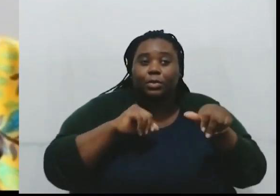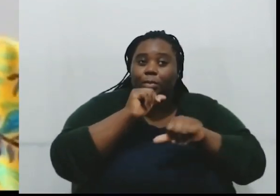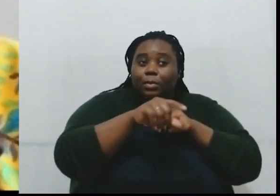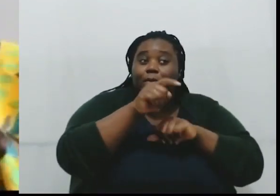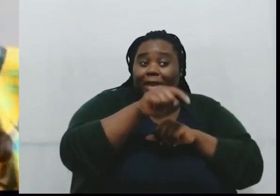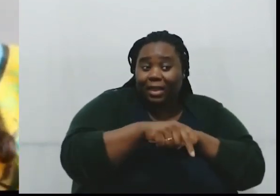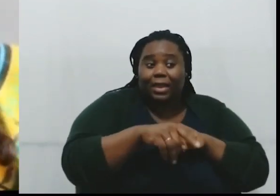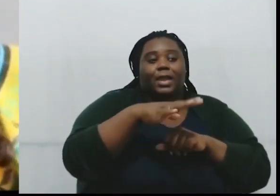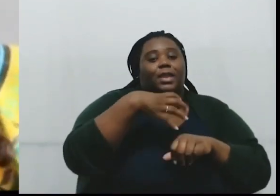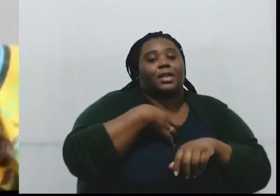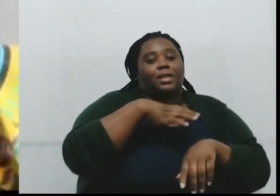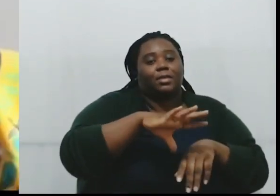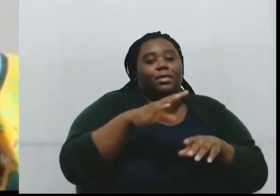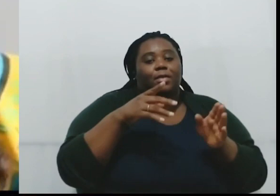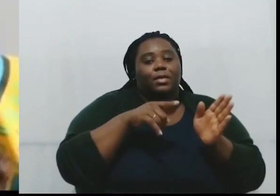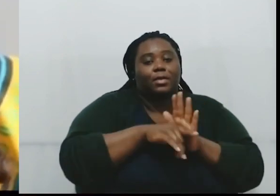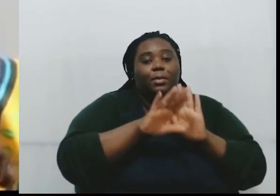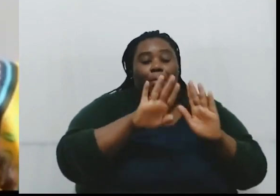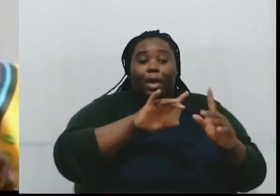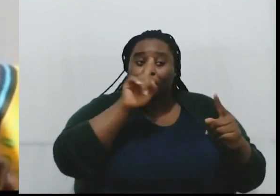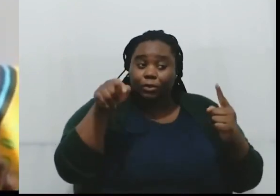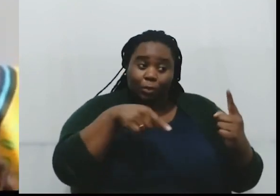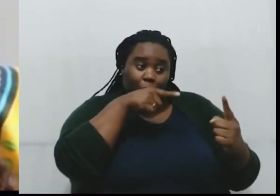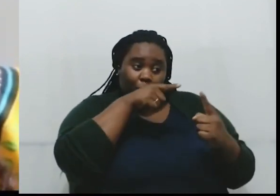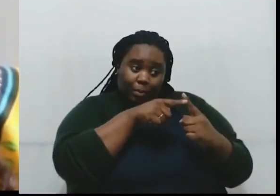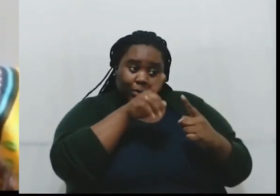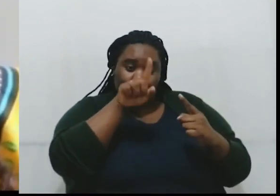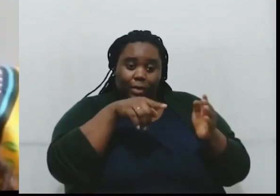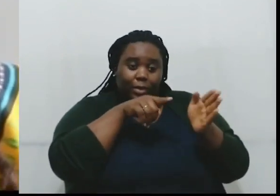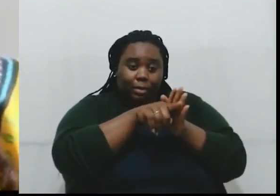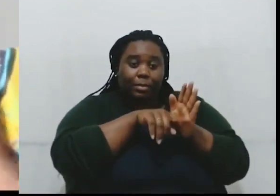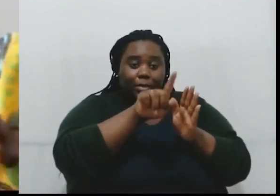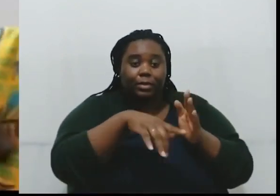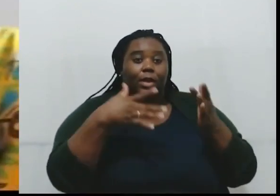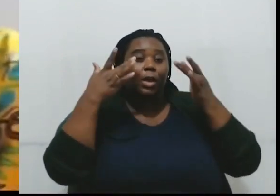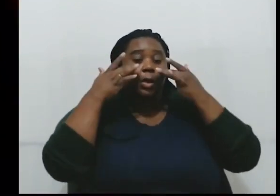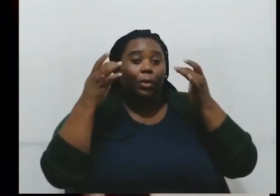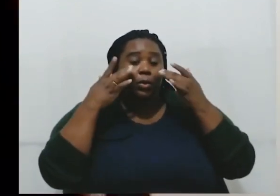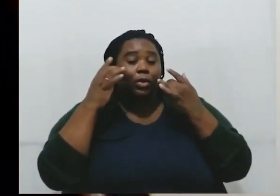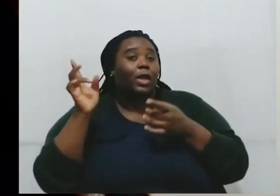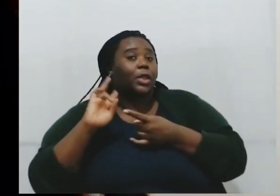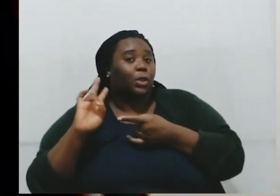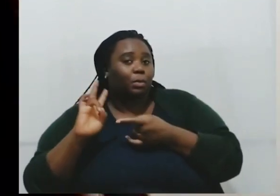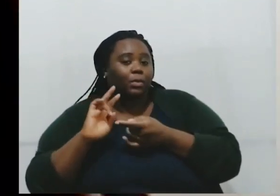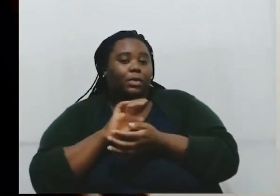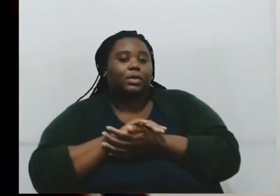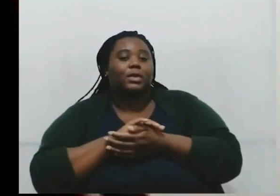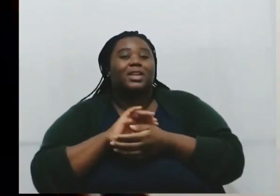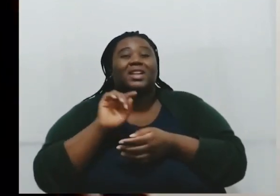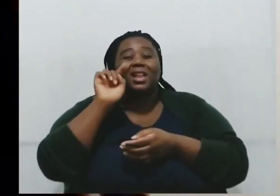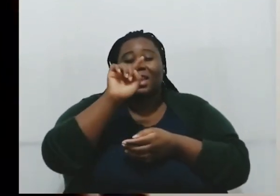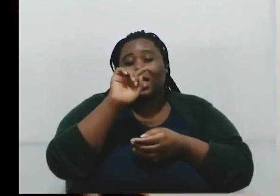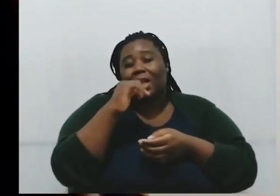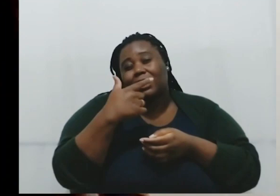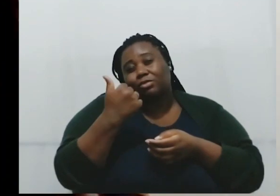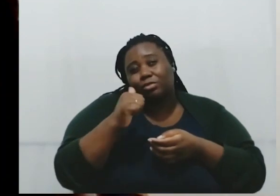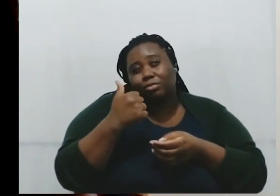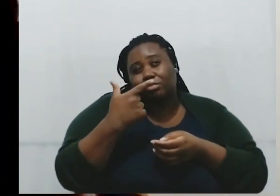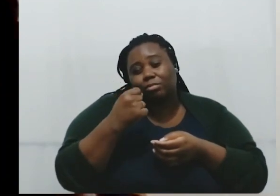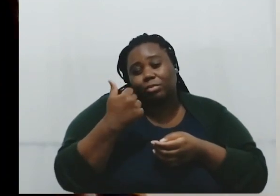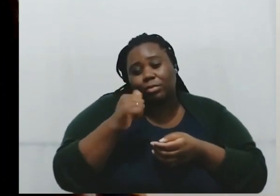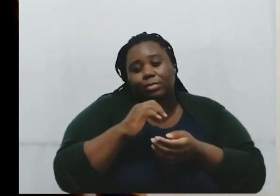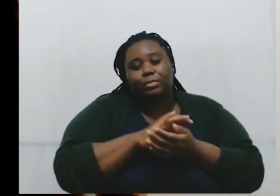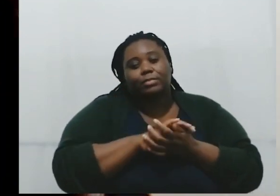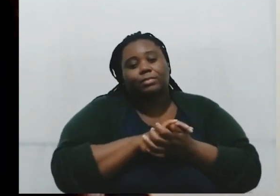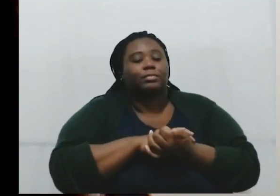nesse teatro de bicha é mais ali 2010, 2011. É isso, eu sou esse